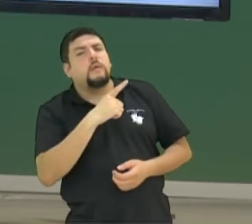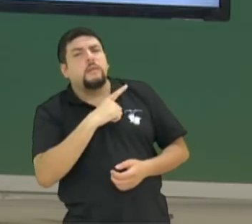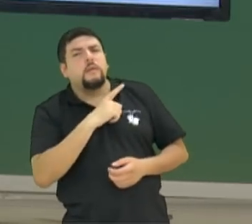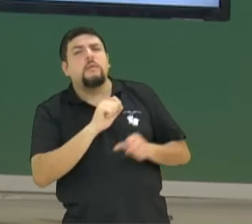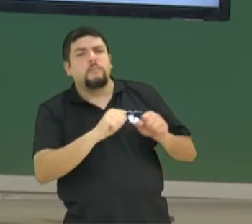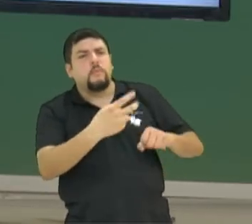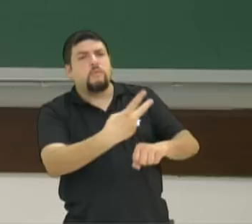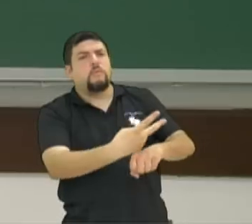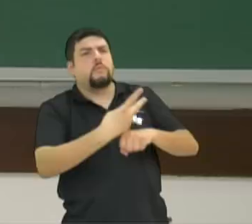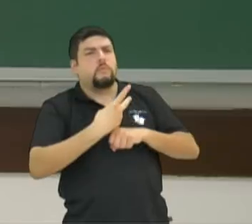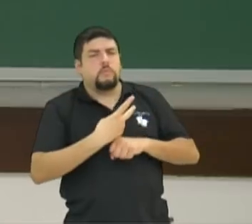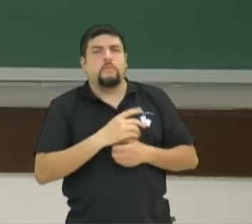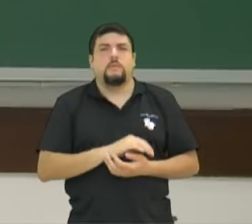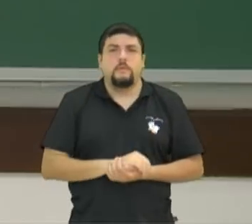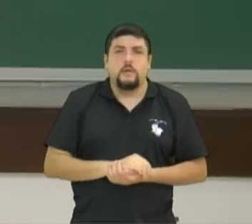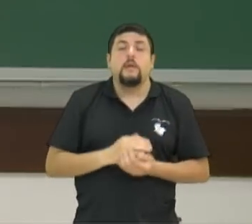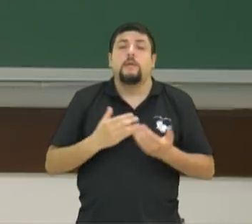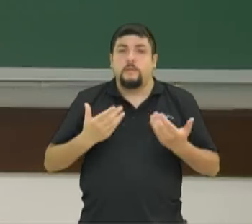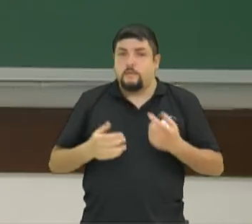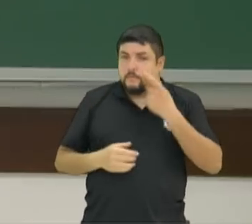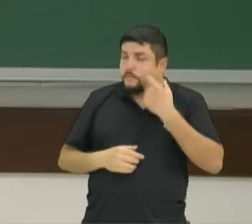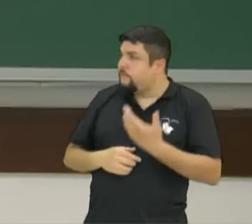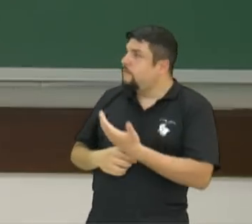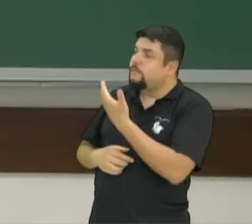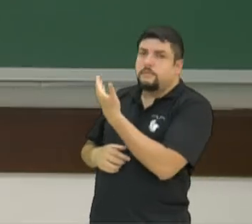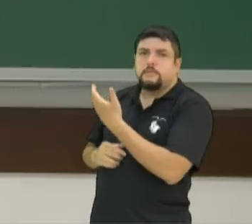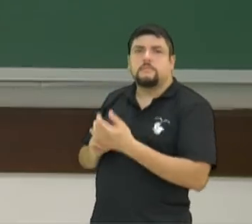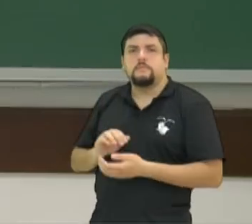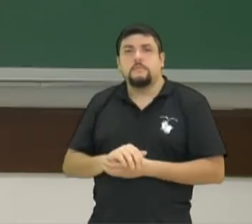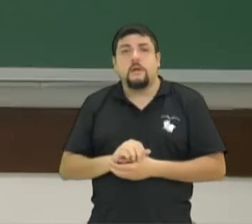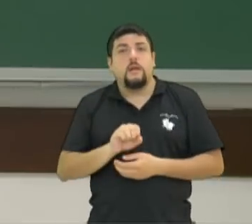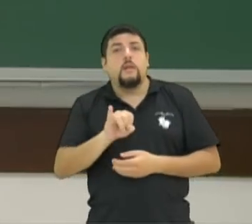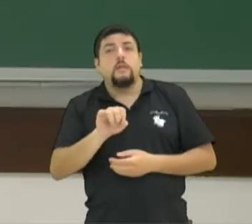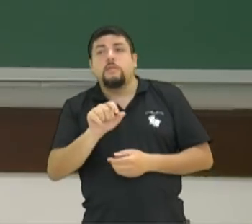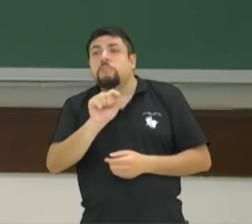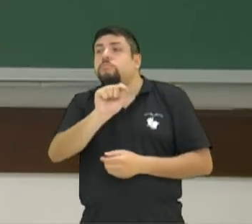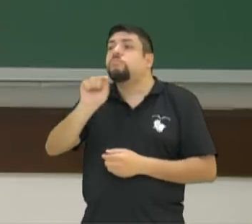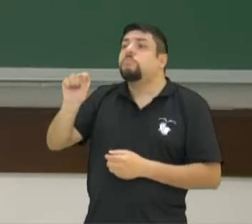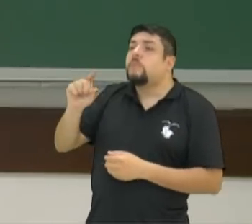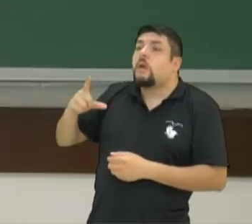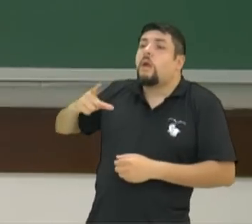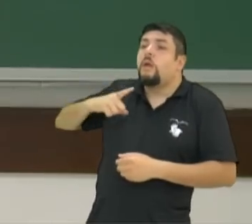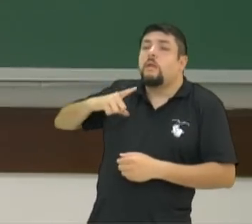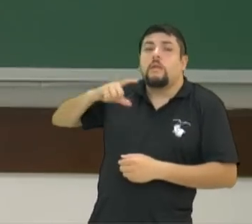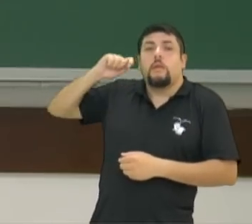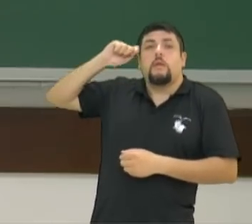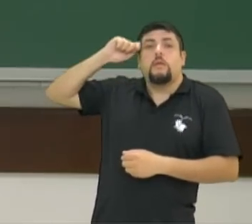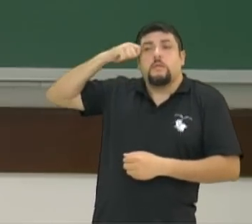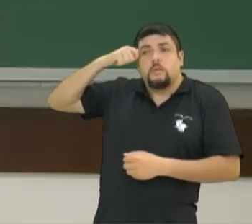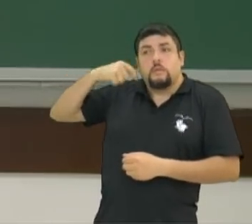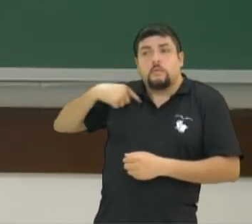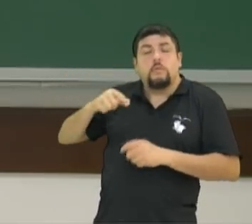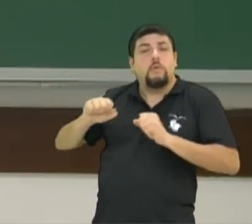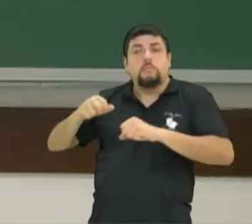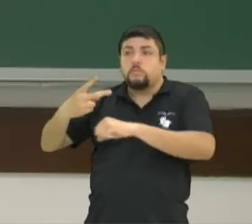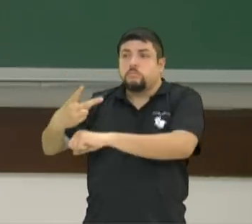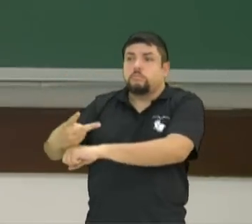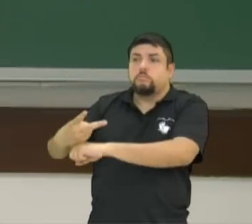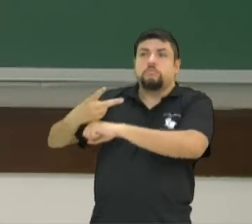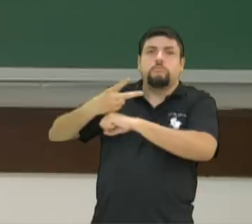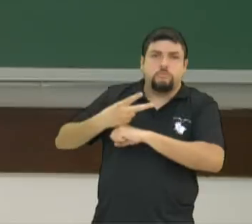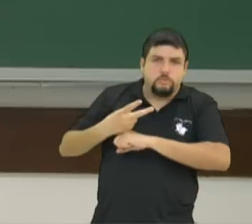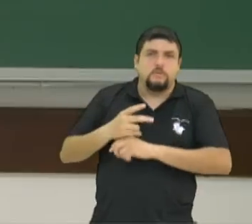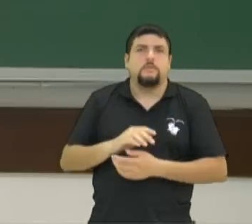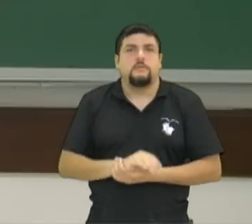aquelas pessoas que tinham um escravo para alugar, podia dirigir e fazer a negociação do aluguel dessa mão de obra